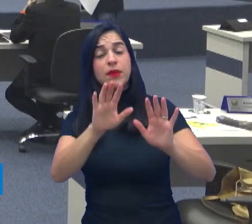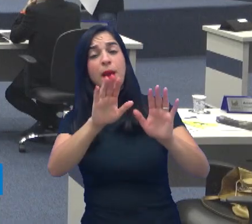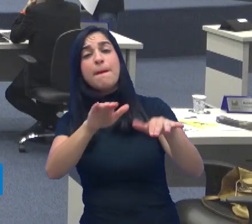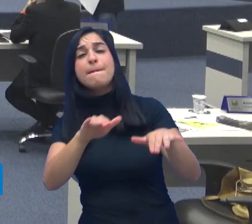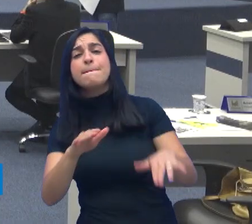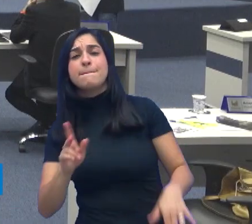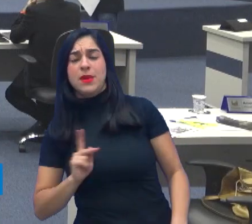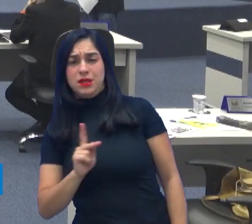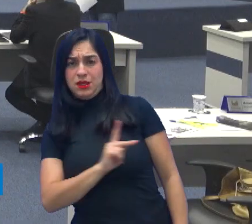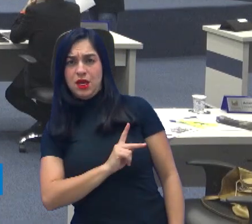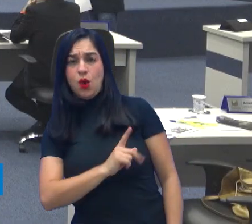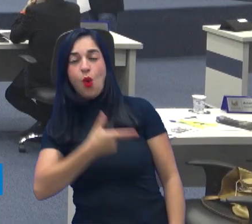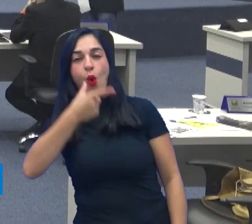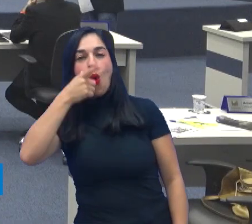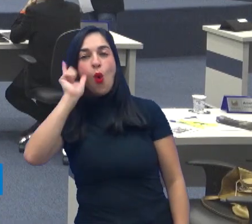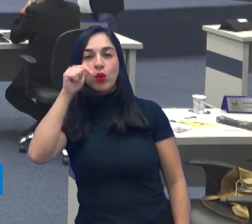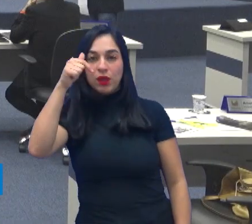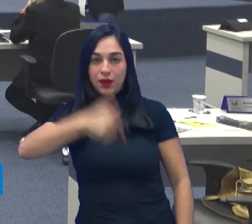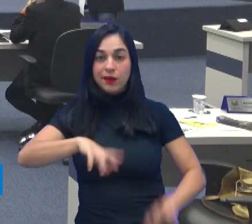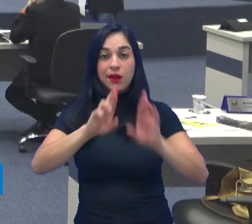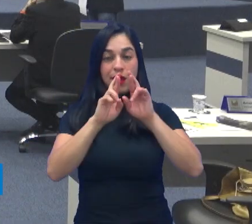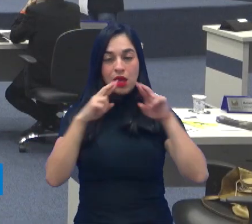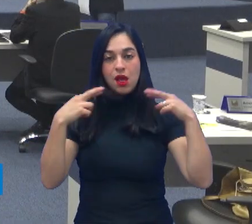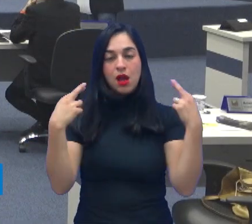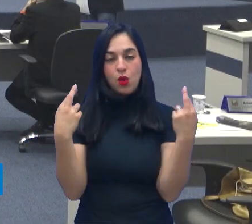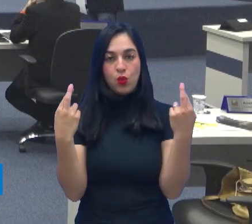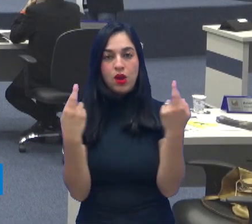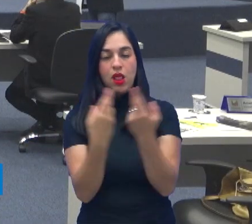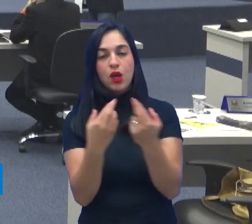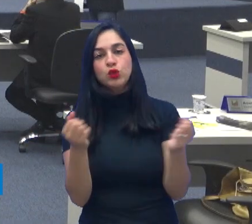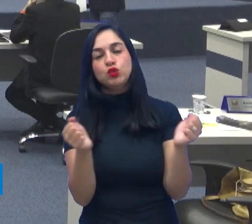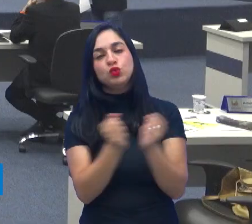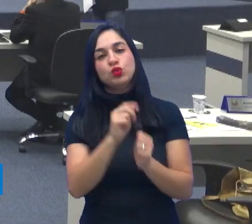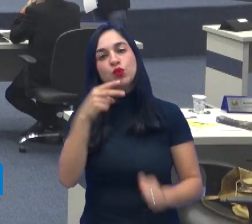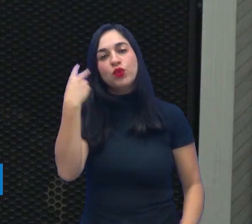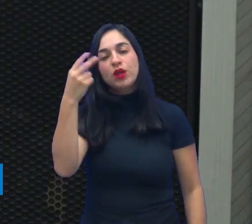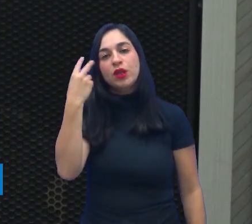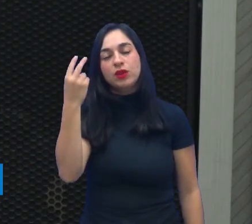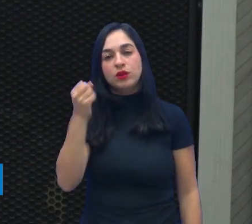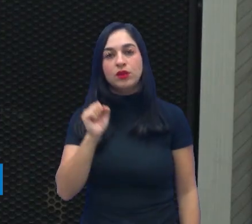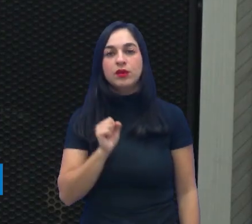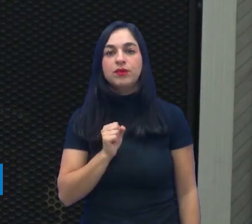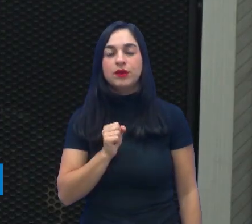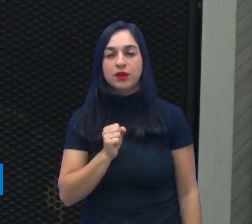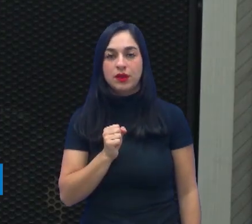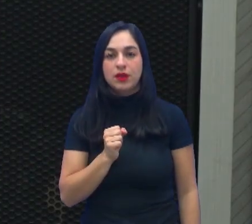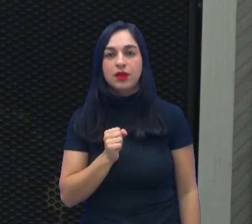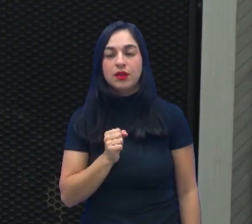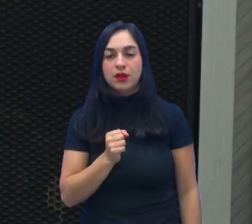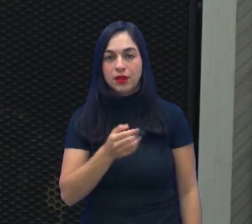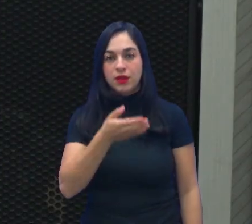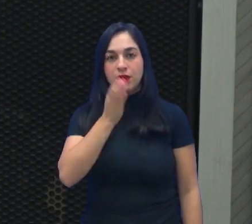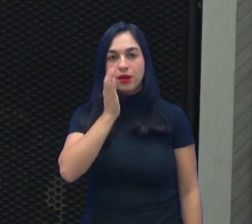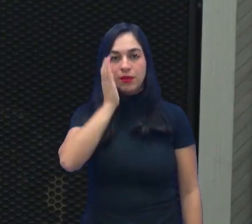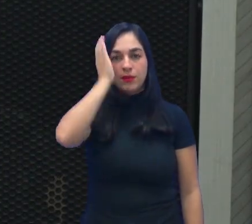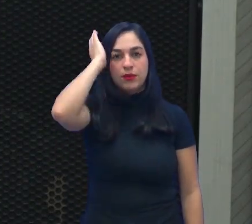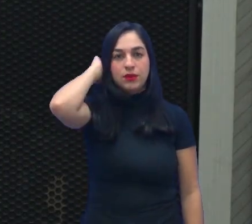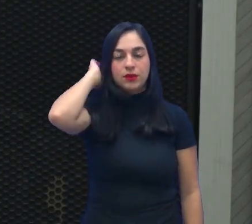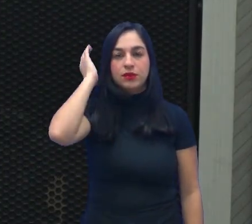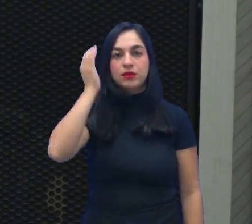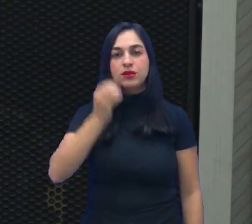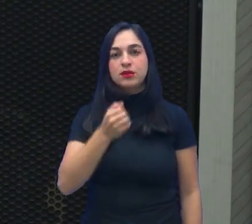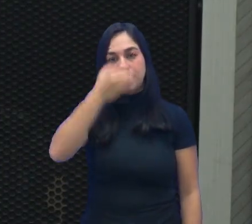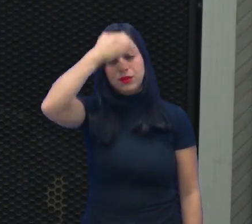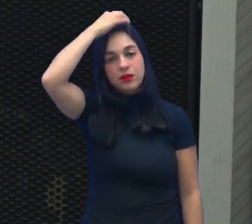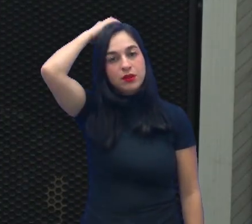reunião aqui na Câmara, que o vereador Abranches, juntamente com a Comissão de Direitos Humanos e Planejamento